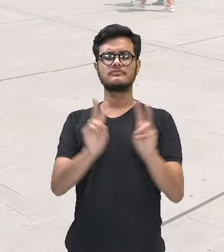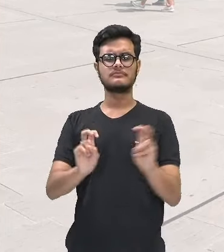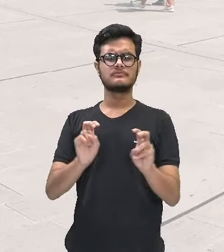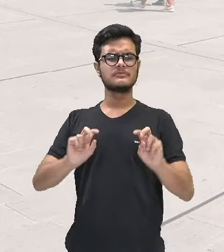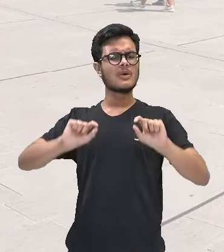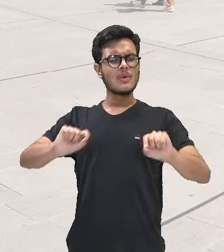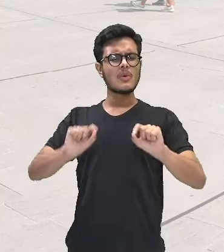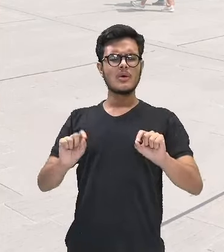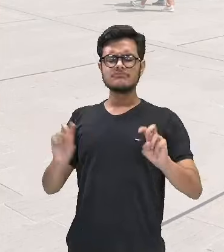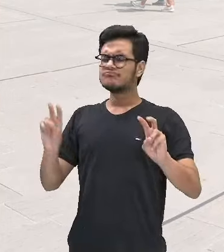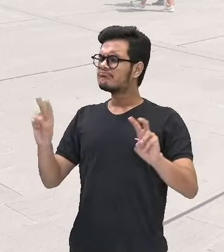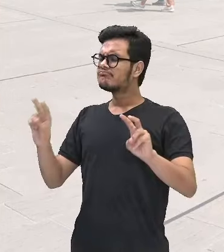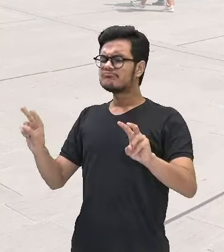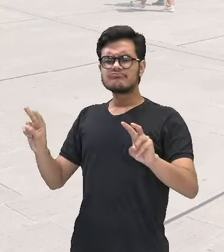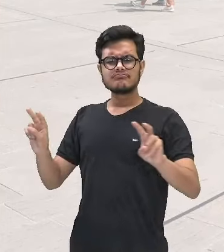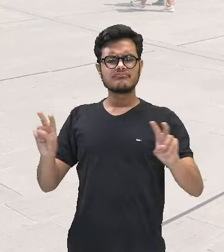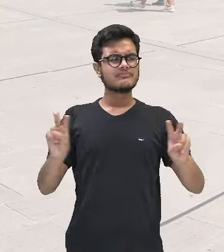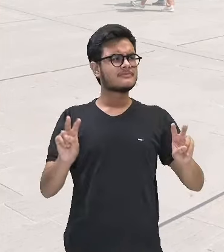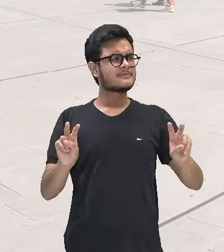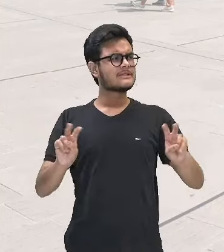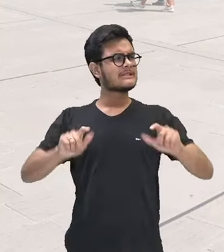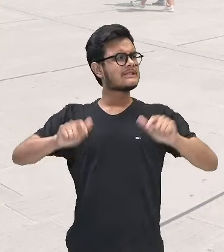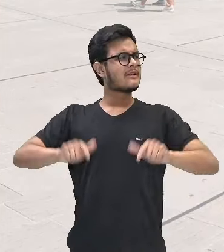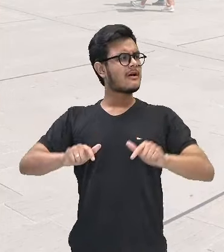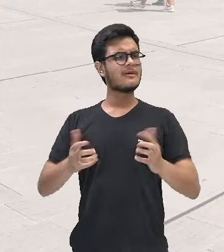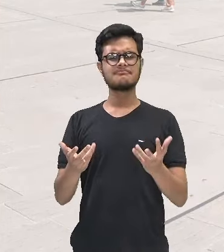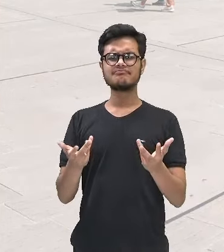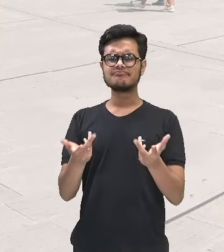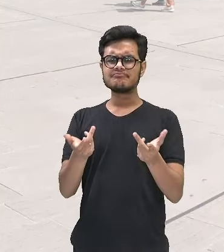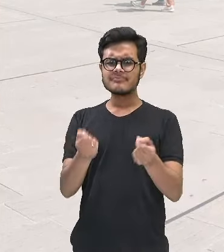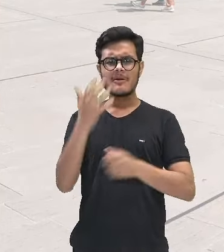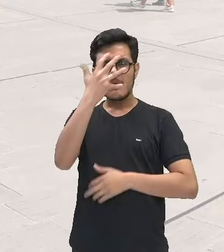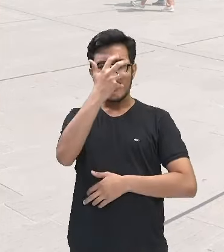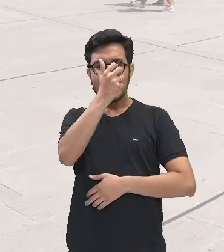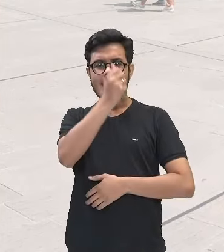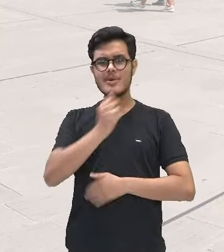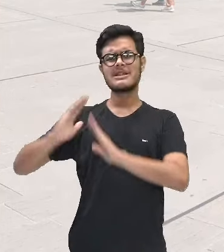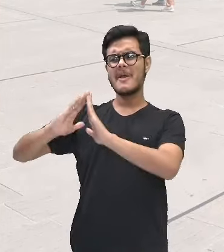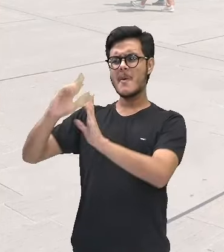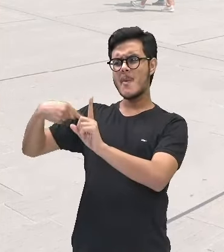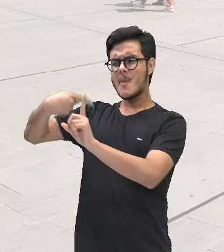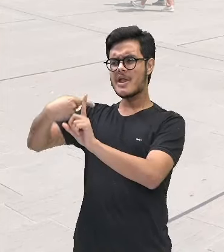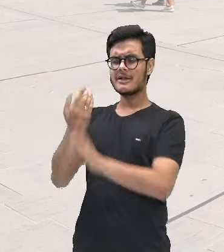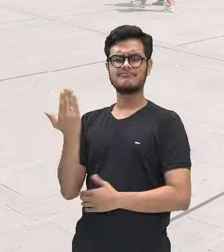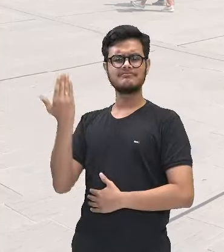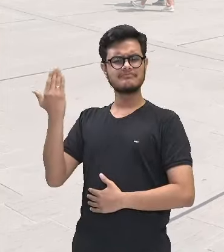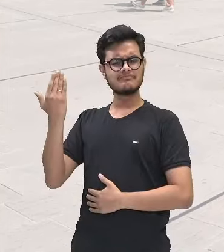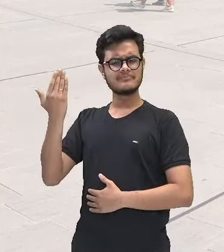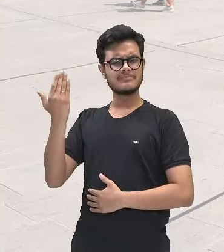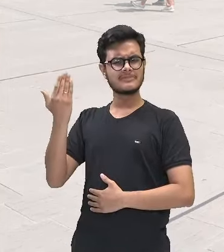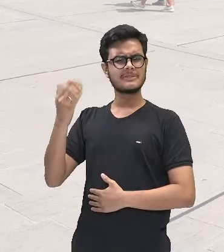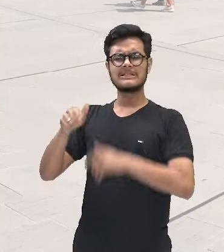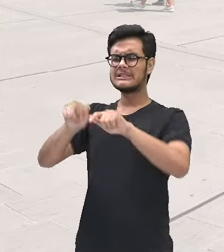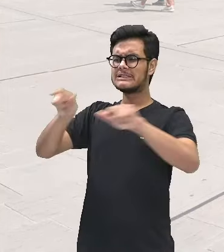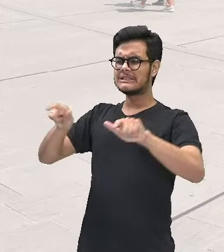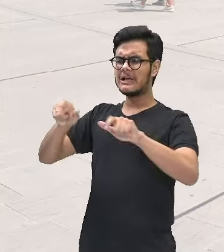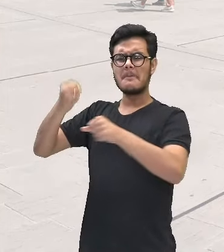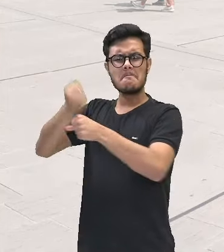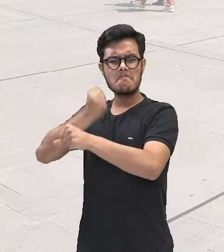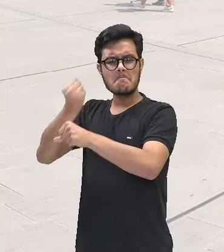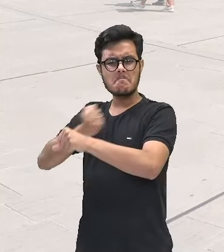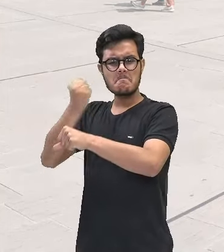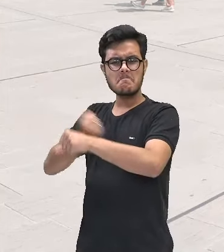linda praça, Como eu falei para vocês, aqui atrás eu tenho a catedral e ela é reconhecida ali pela quantidade de mármores diversificados